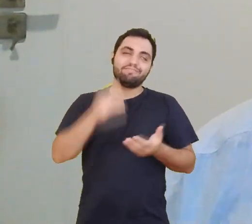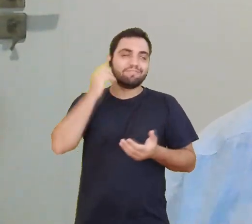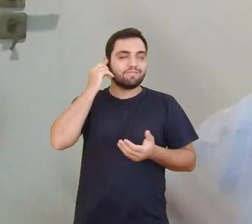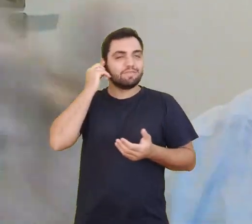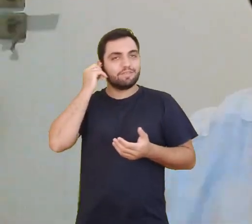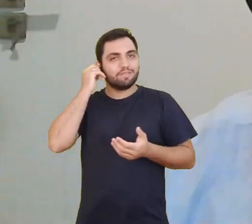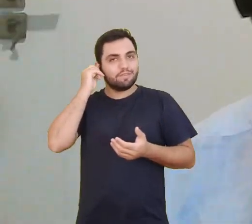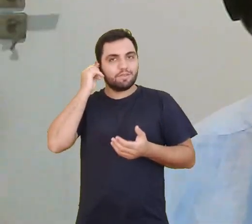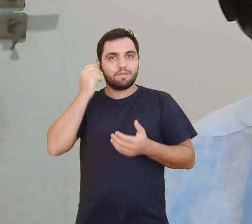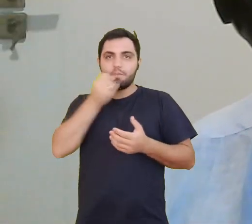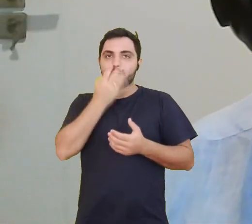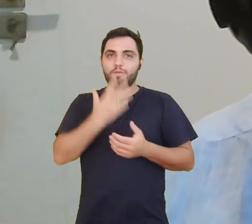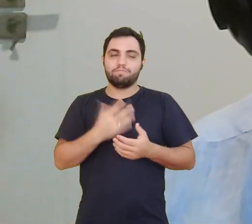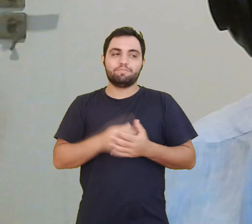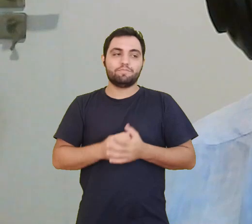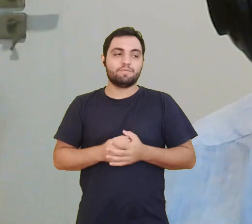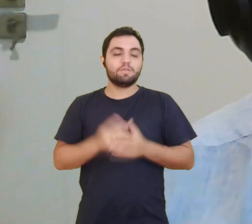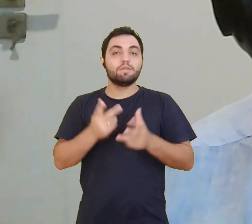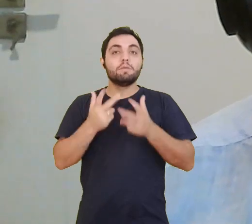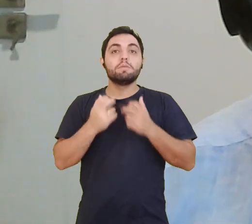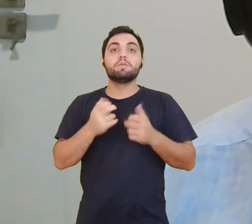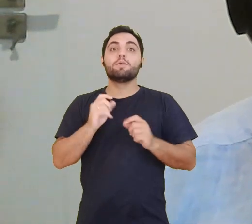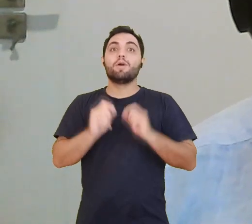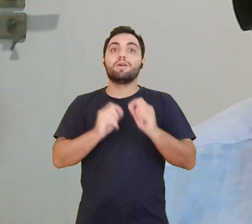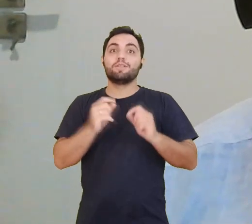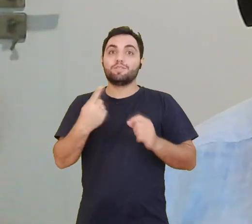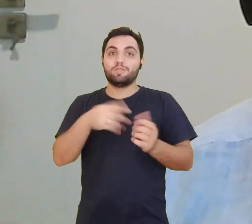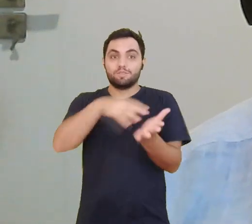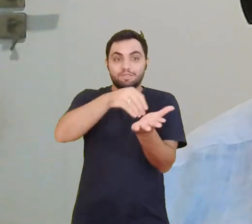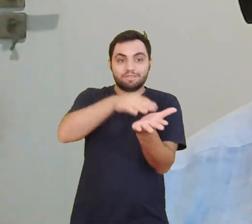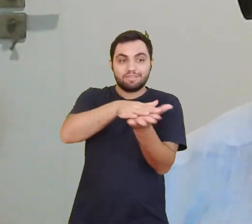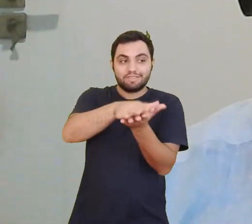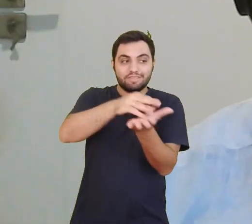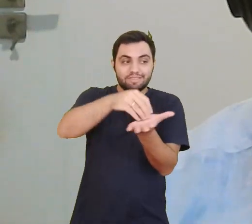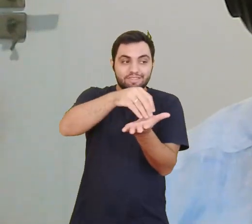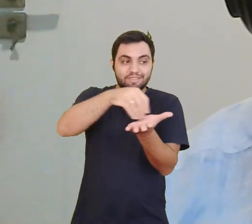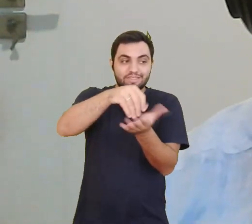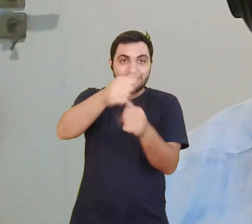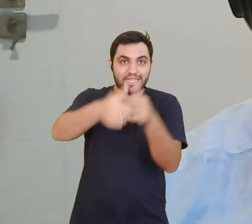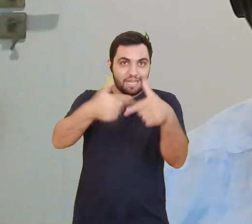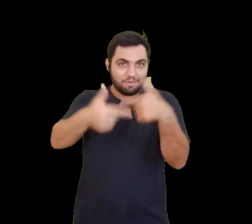Mas vamos lá, vamos ver nossa impressorinha 3D ao vivo e a cores.